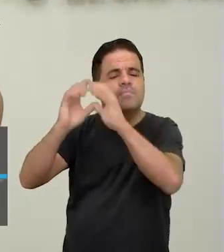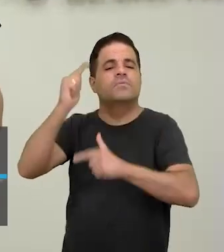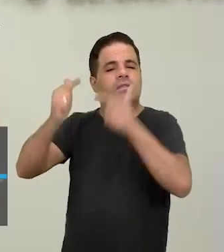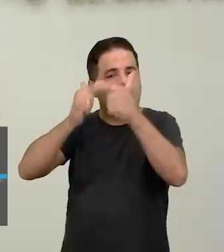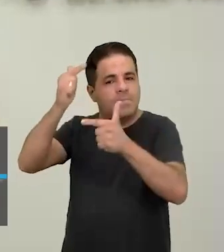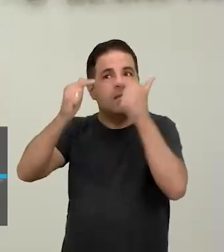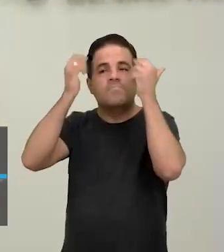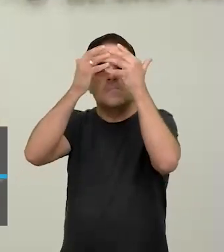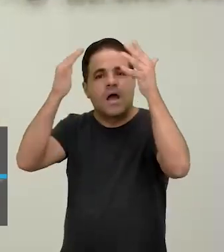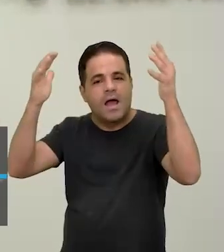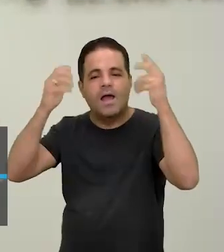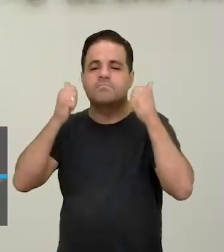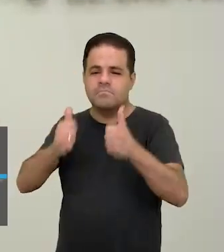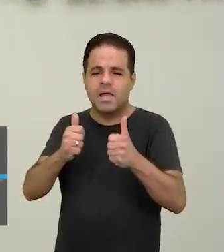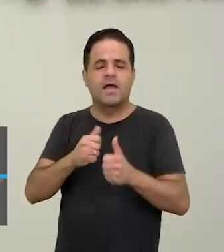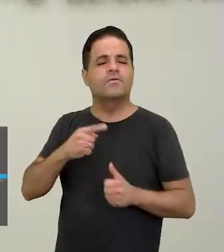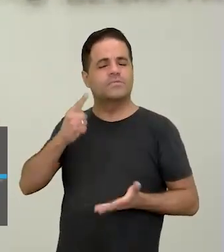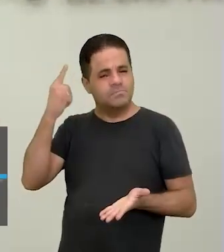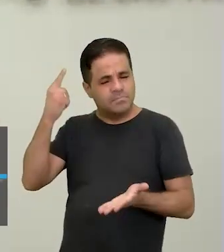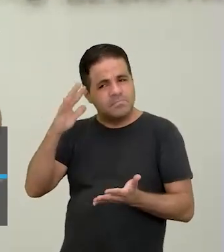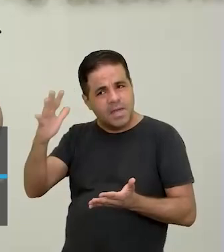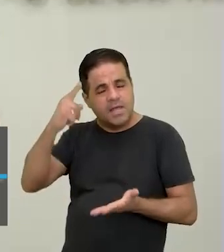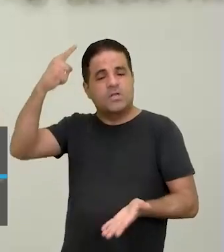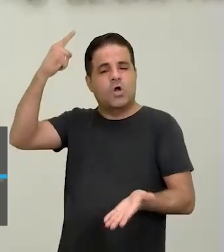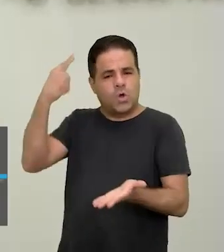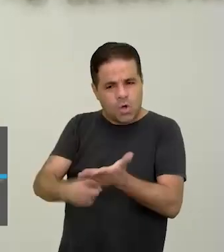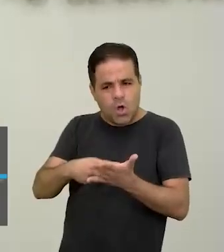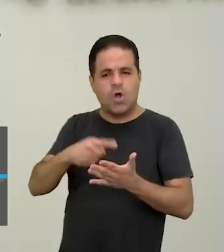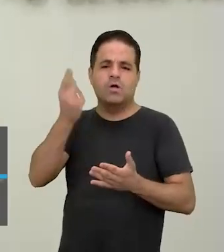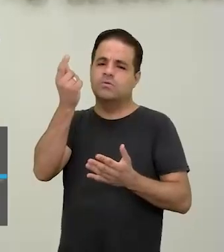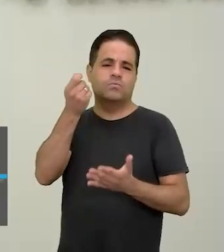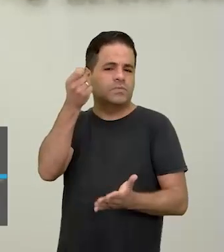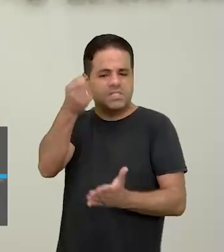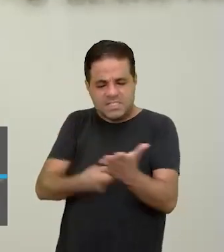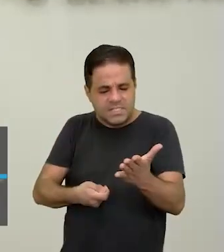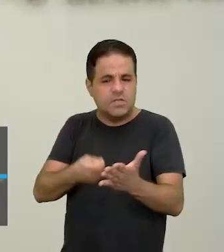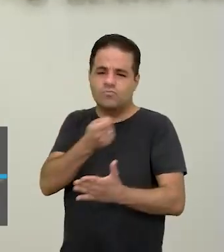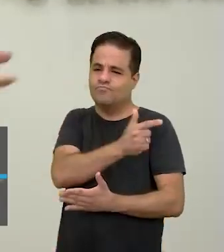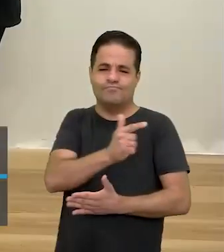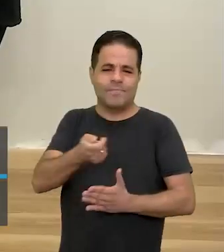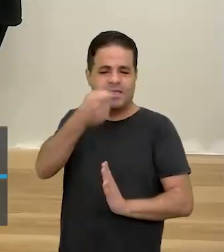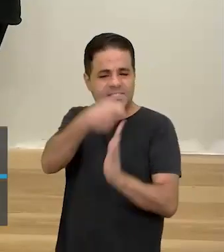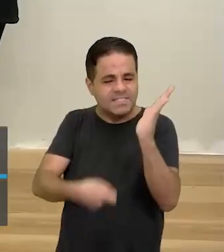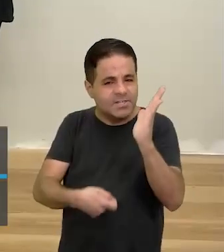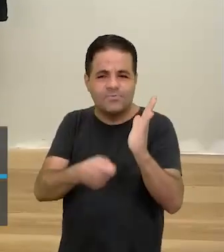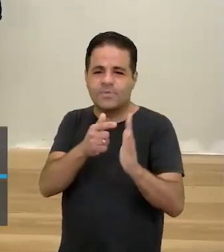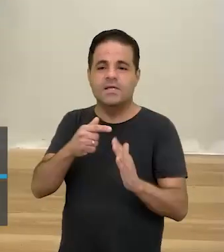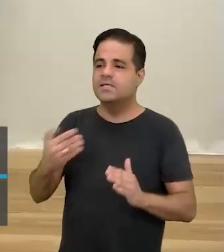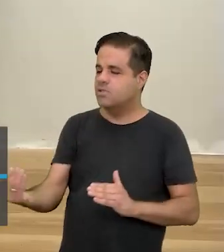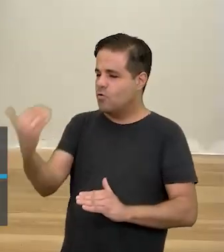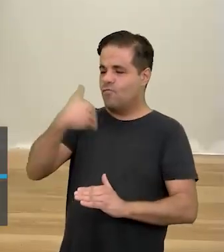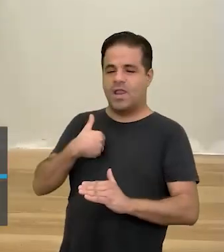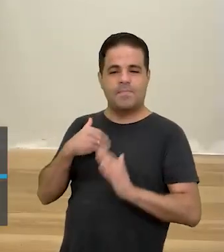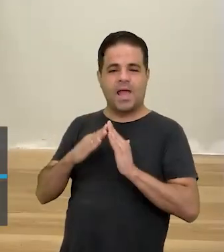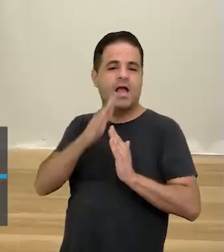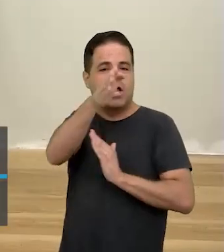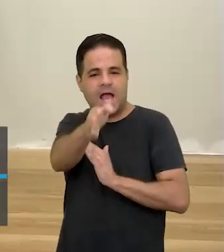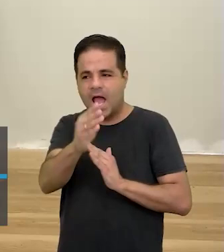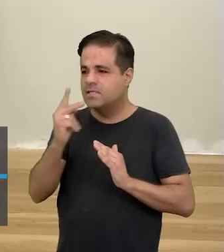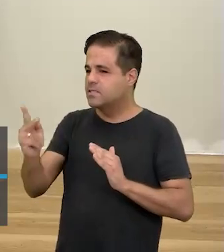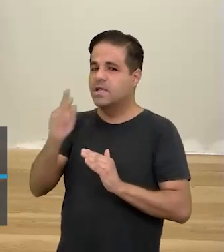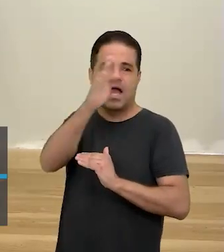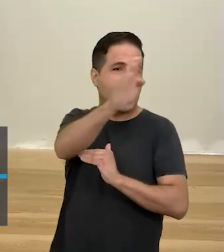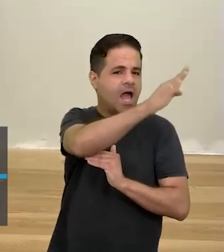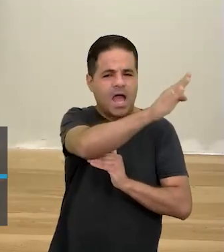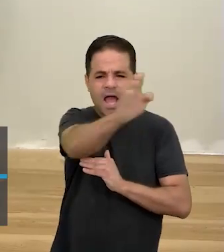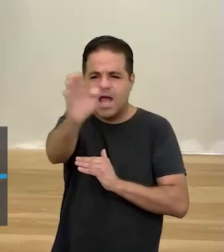Então, quando a gente pensa nesses acordos, né? Porque quando a gente faz esse acordo, não tem por escrito. Né? Você não vai na minha casa, na casa do Thiago, na